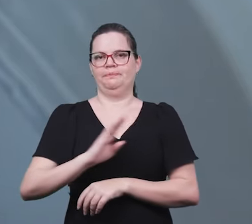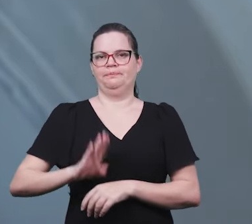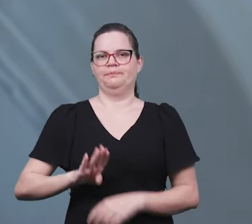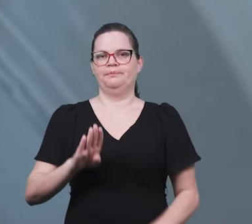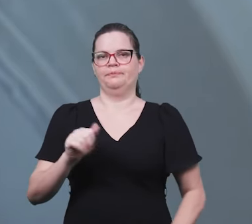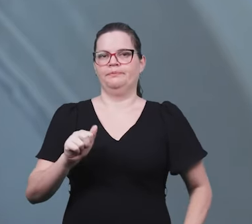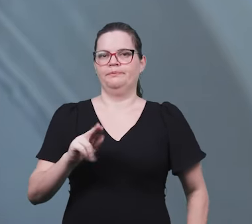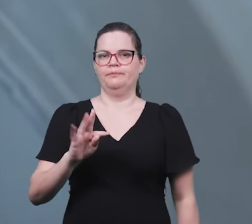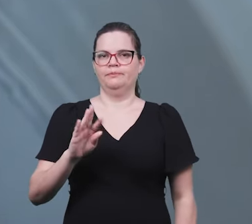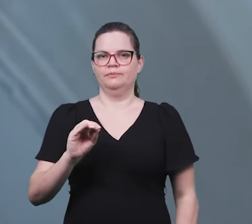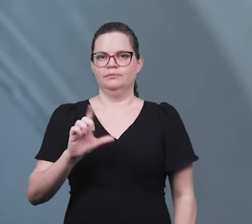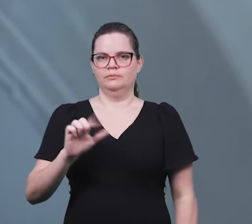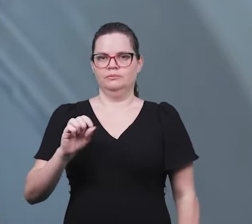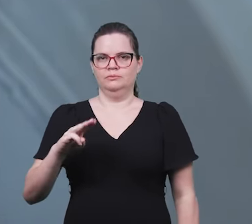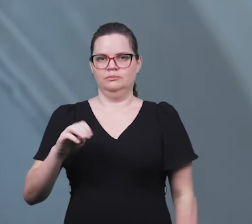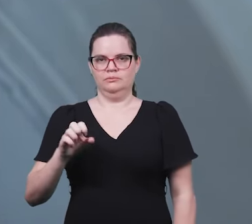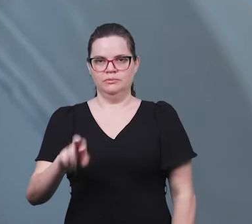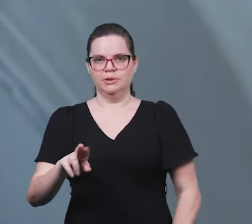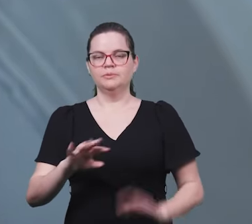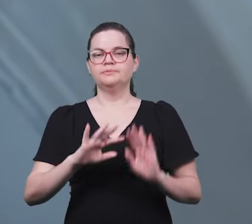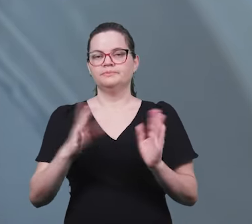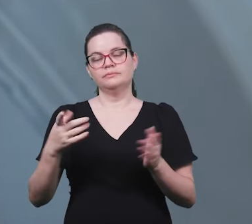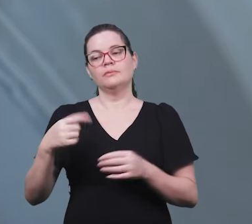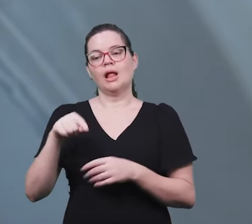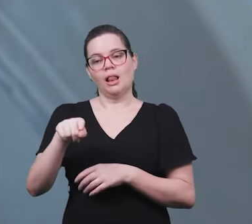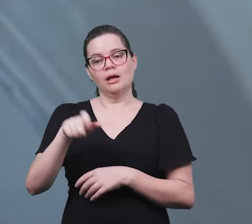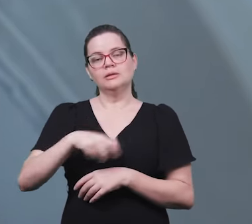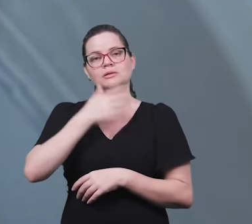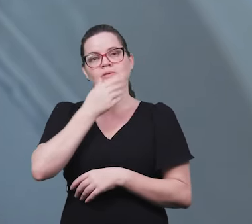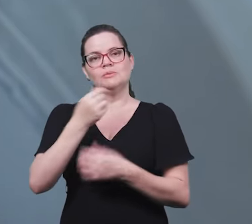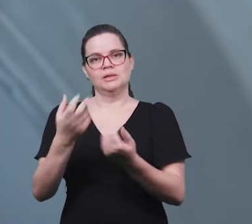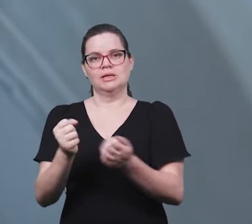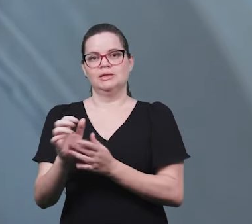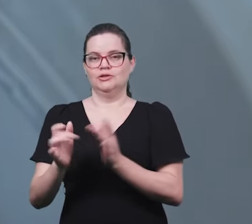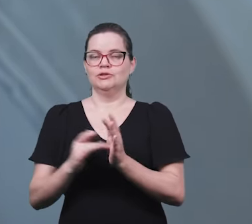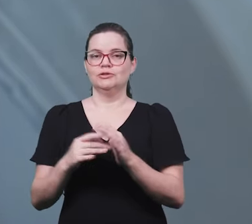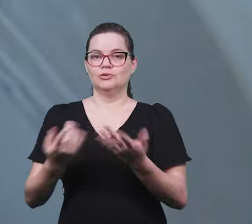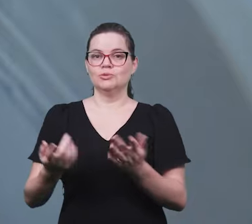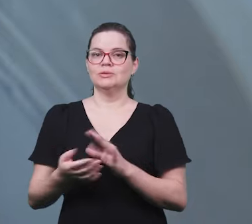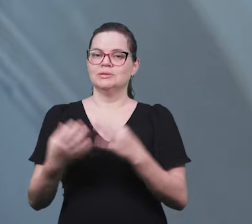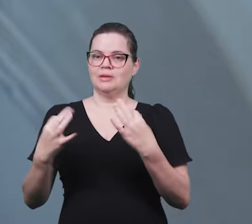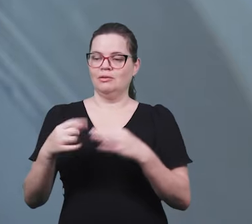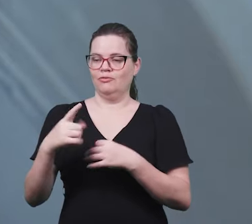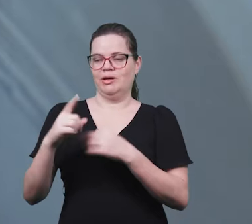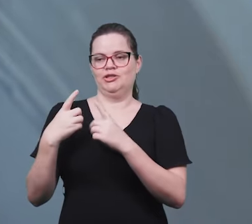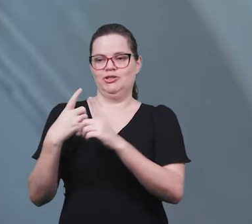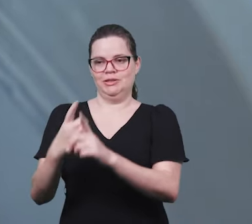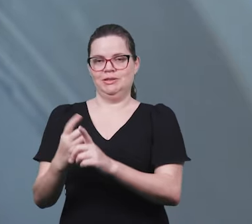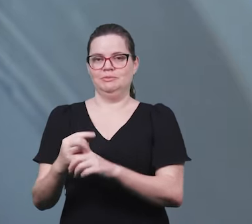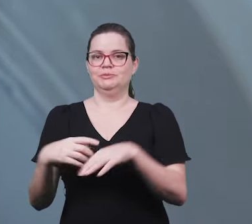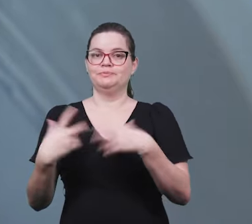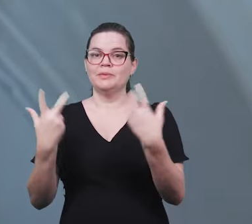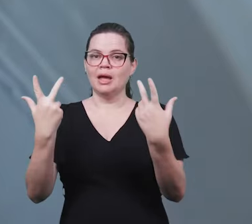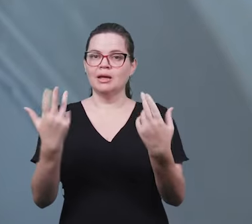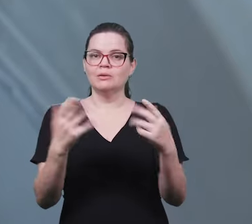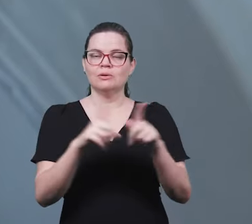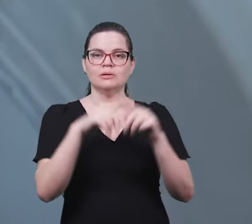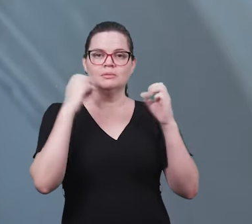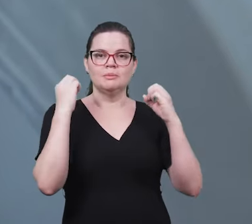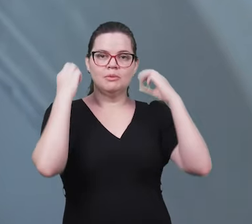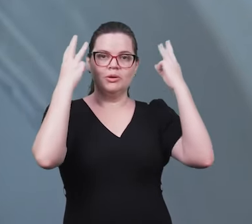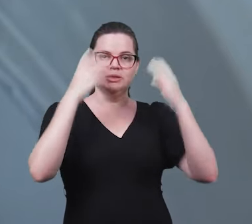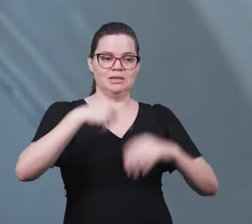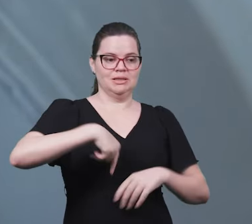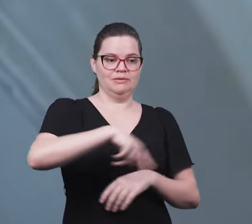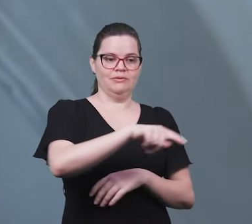quando Moisés vai ao Egito e ele vai para o meio do povo, assim também foi